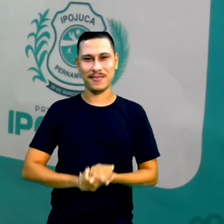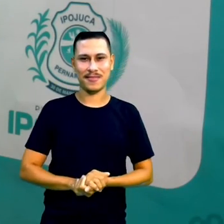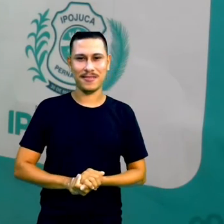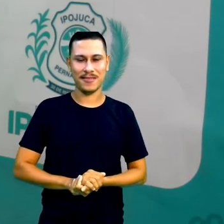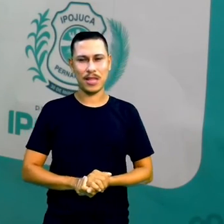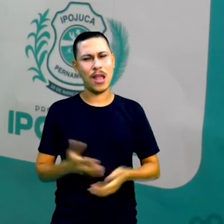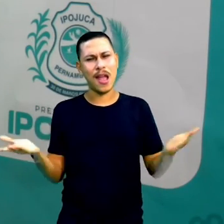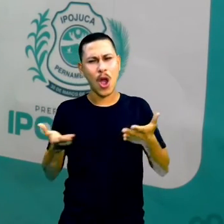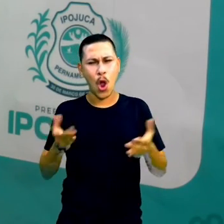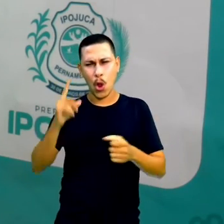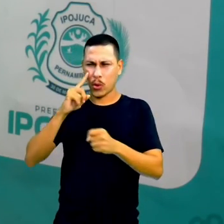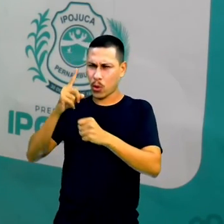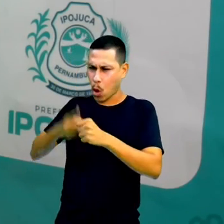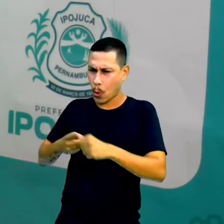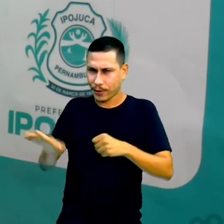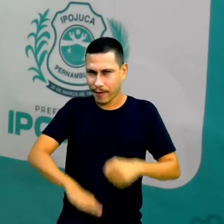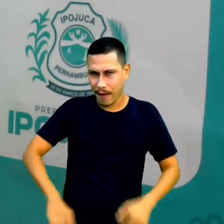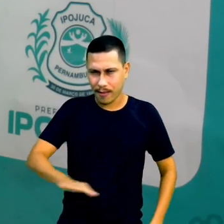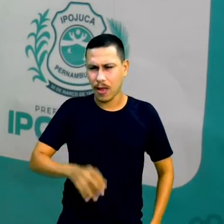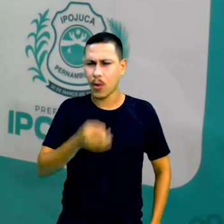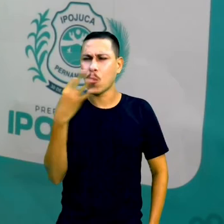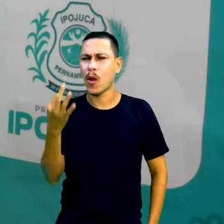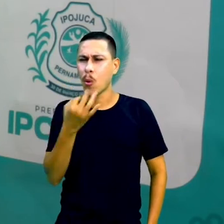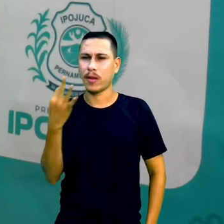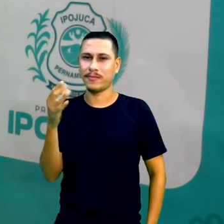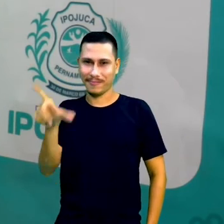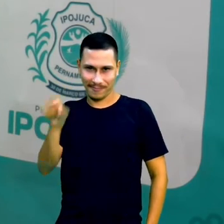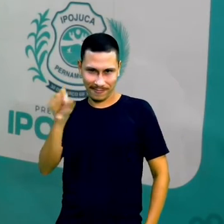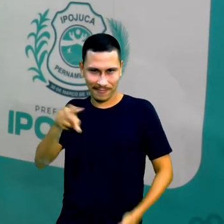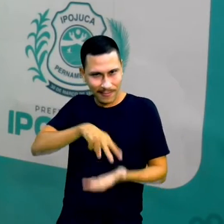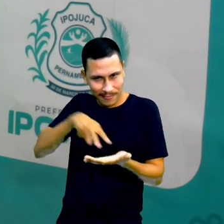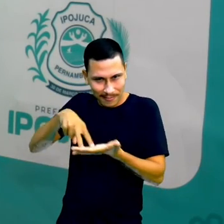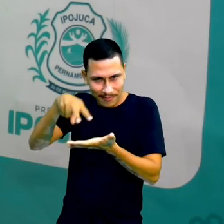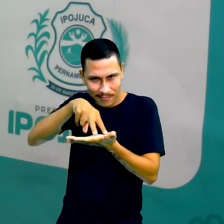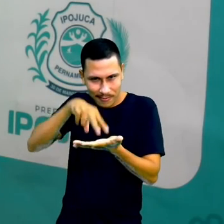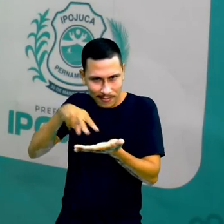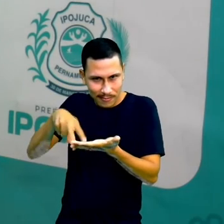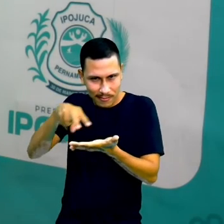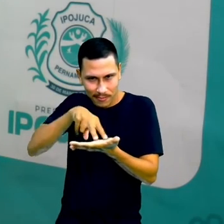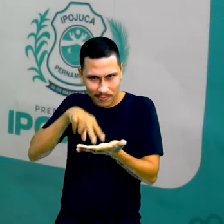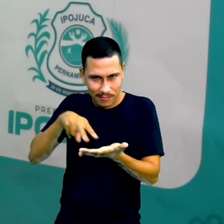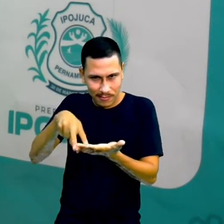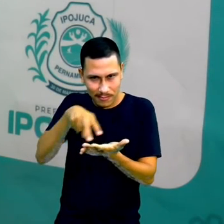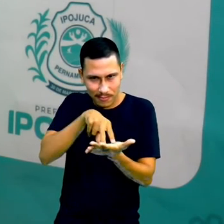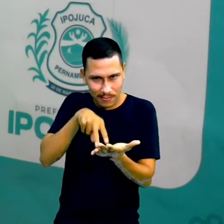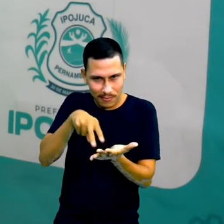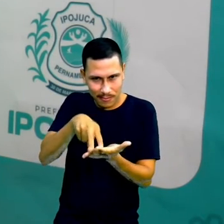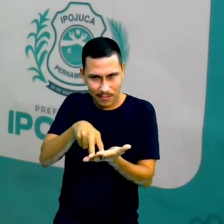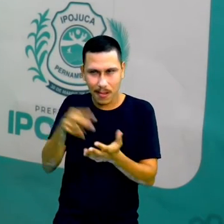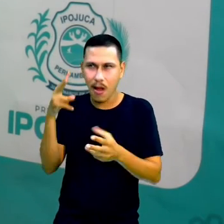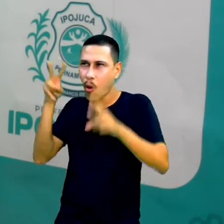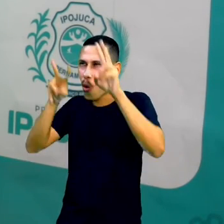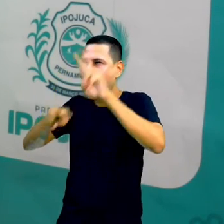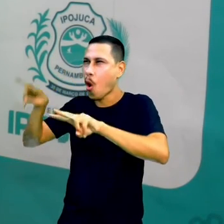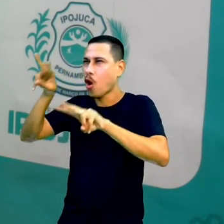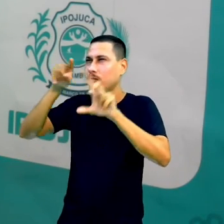descobrir quantas crianças escolheram a amarelinha. Vamos lá. Presta atenção aqui no gráfico.